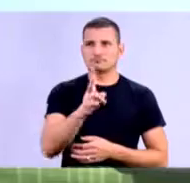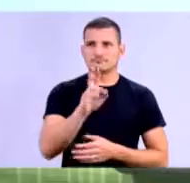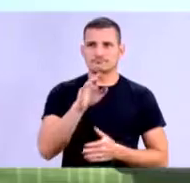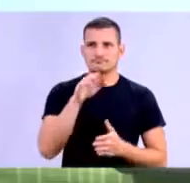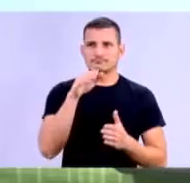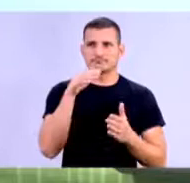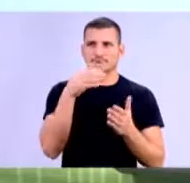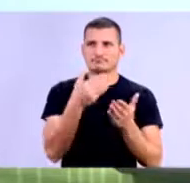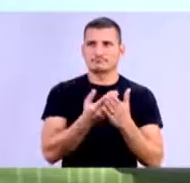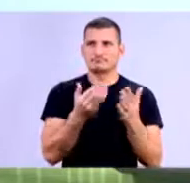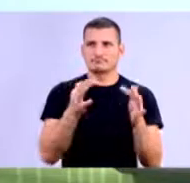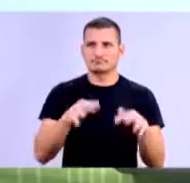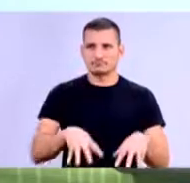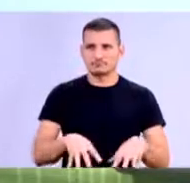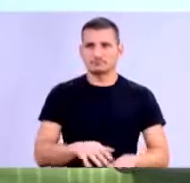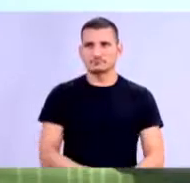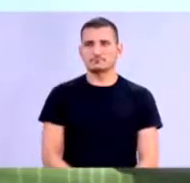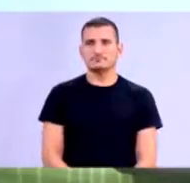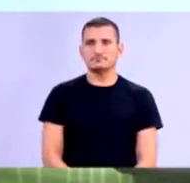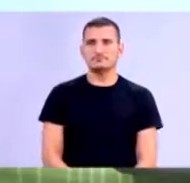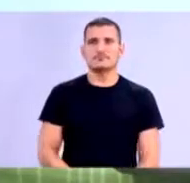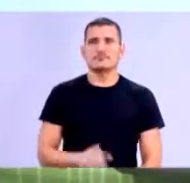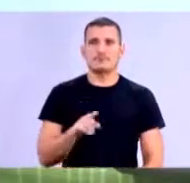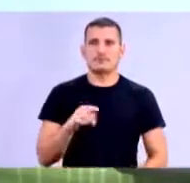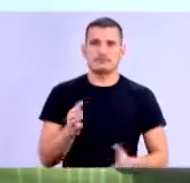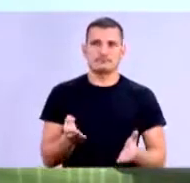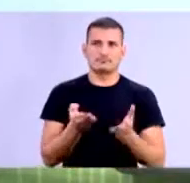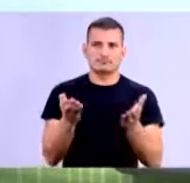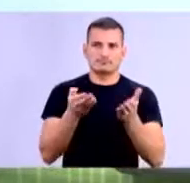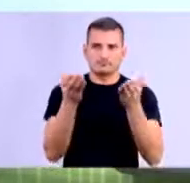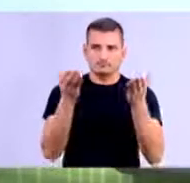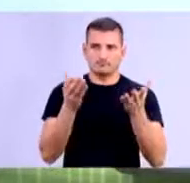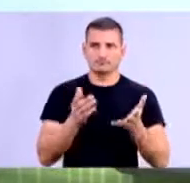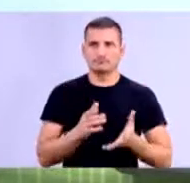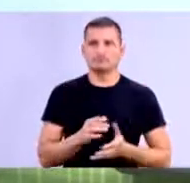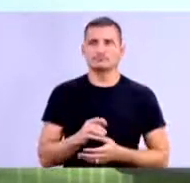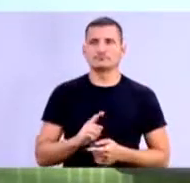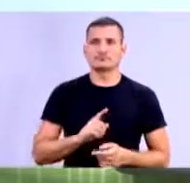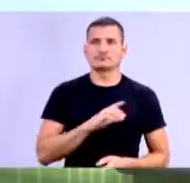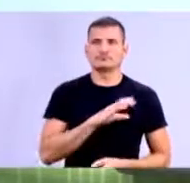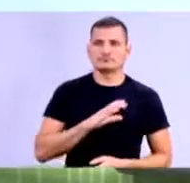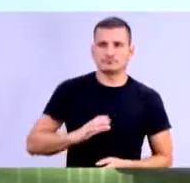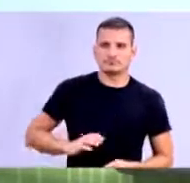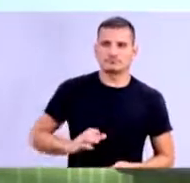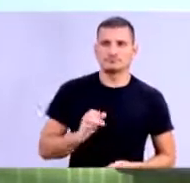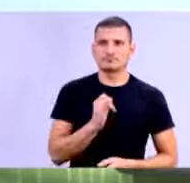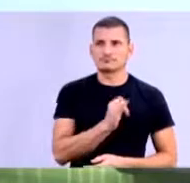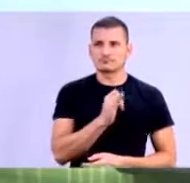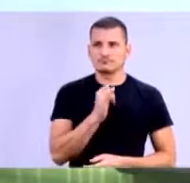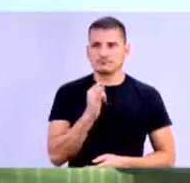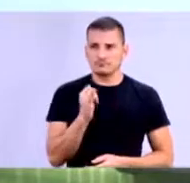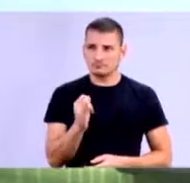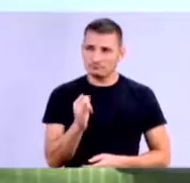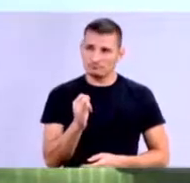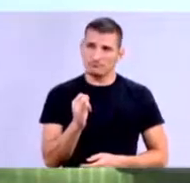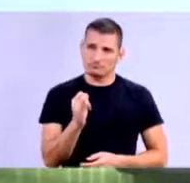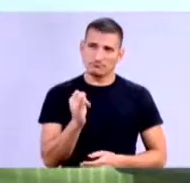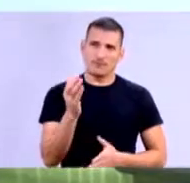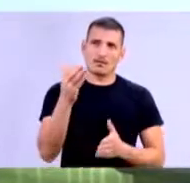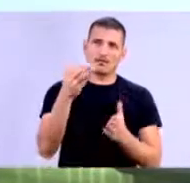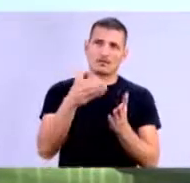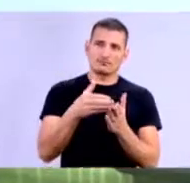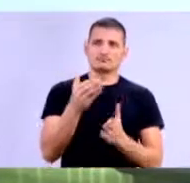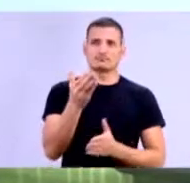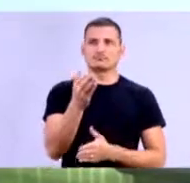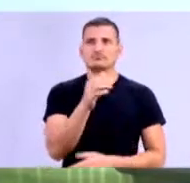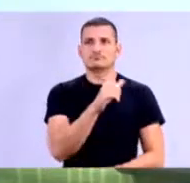isso, como a professora disse, é uma motivação que vai coordenador, tutor e chega a você,